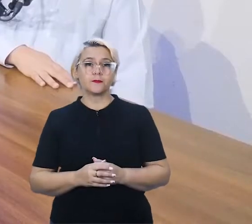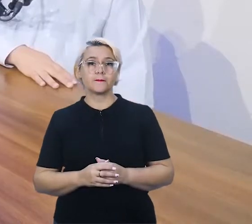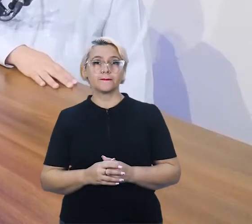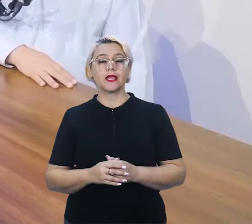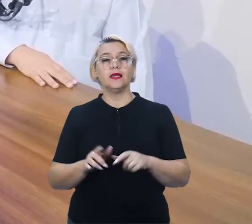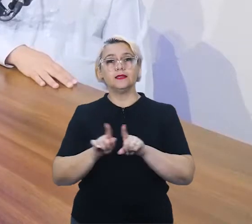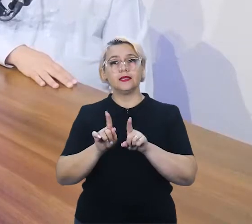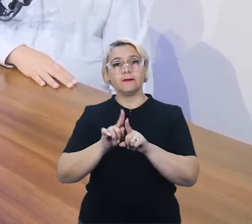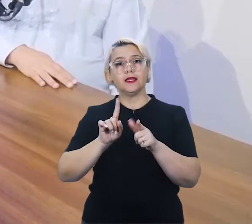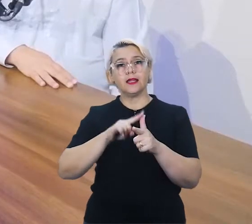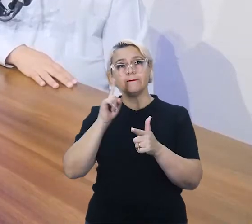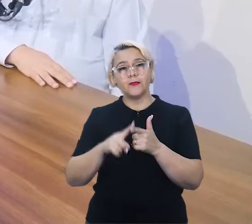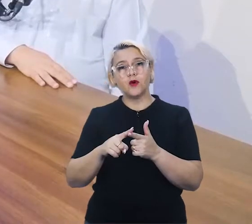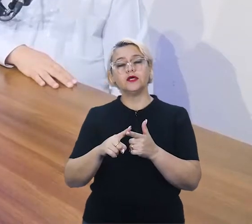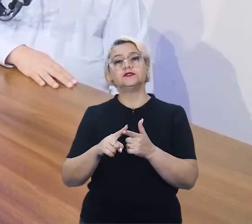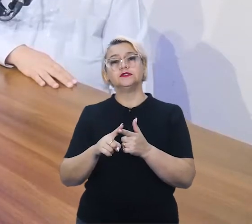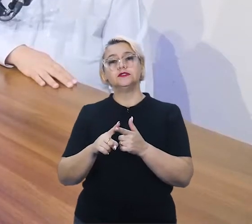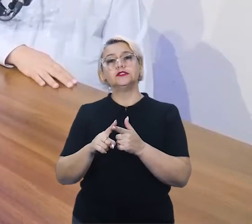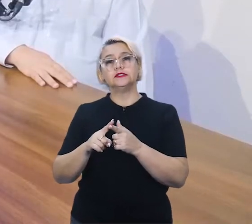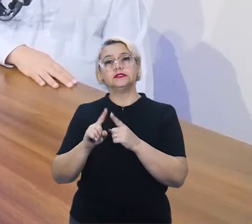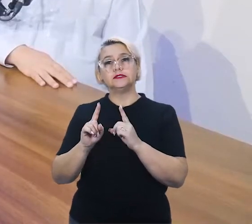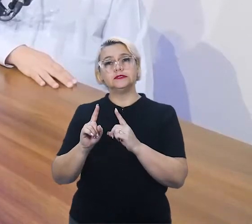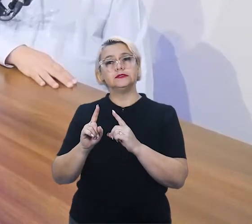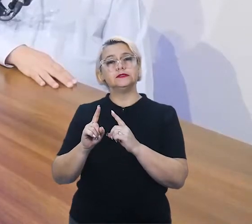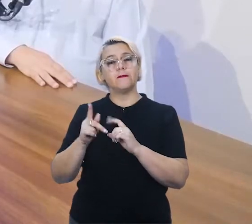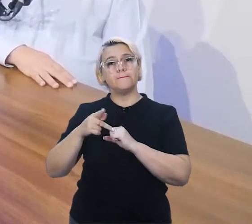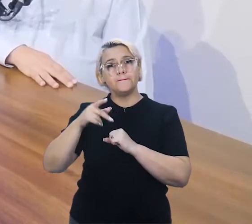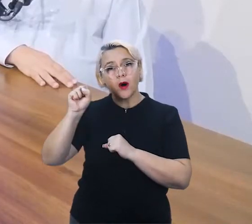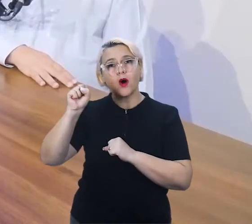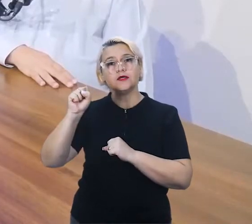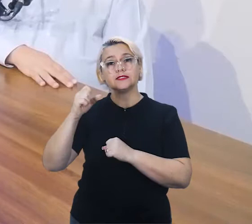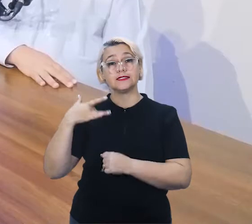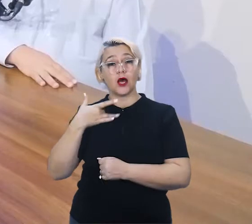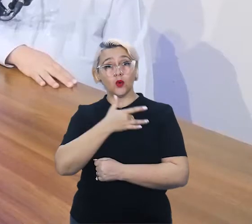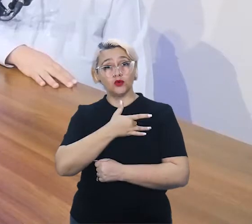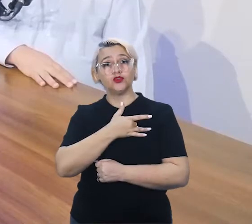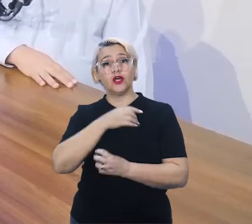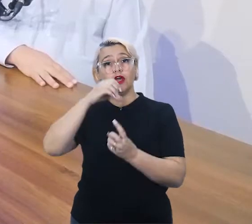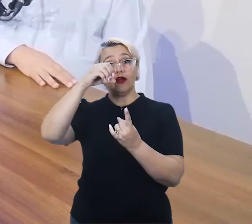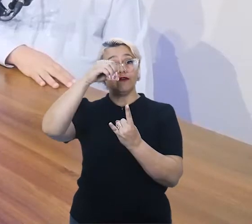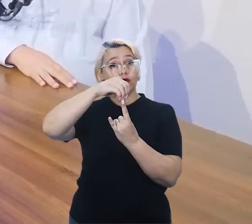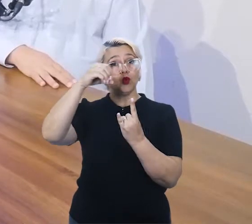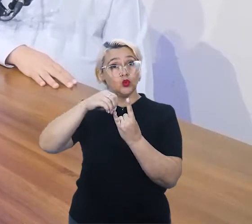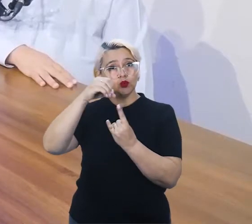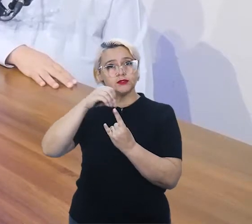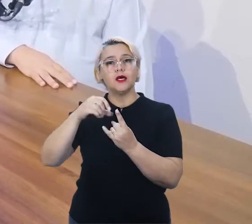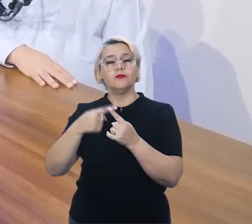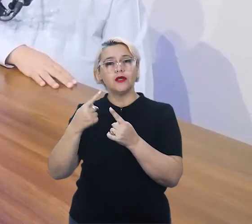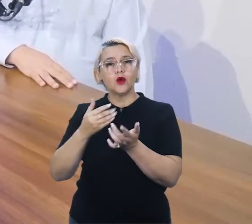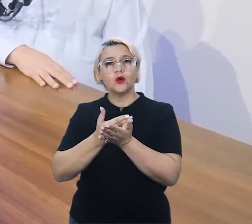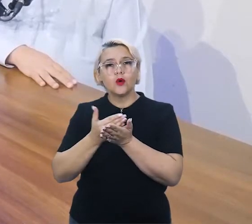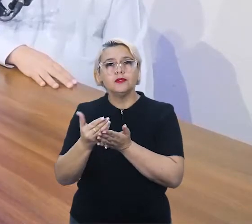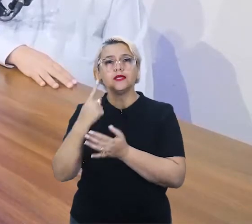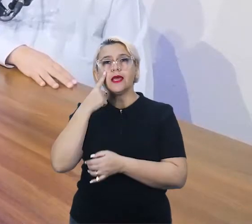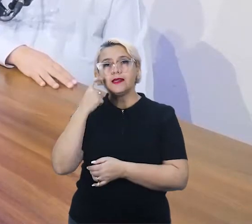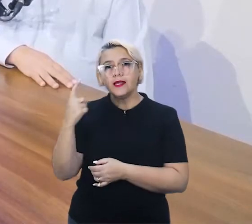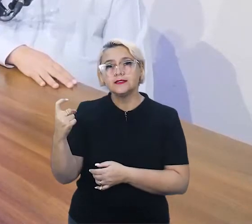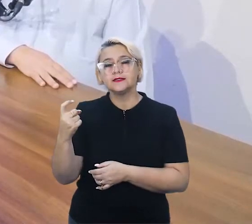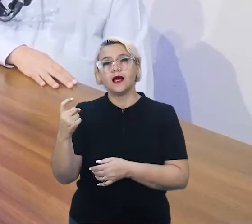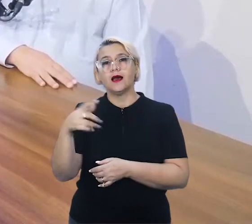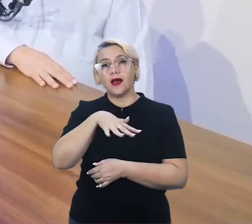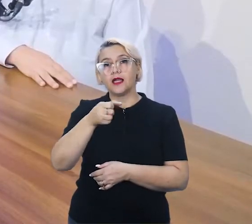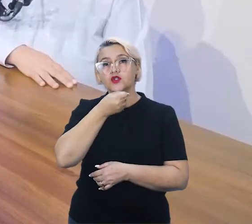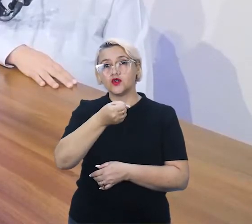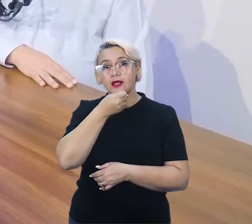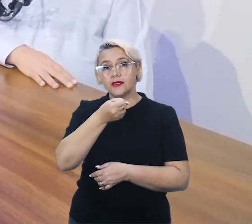e depois eu fiz a especialização em saúde na Fiocruz, porque quando eu comecei a me interessar como